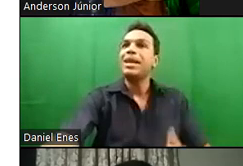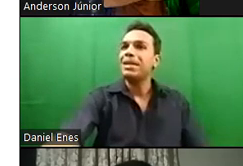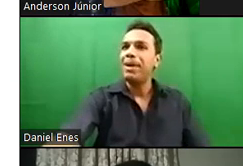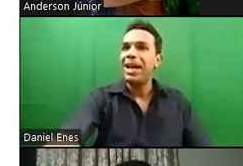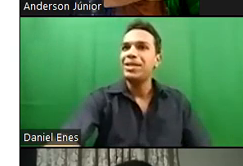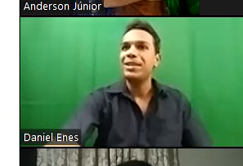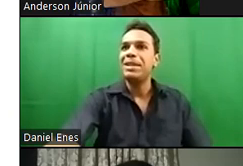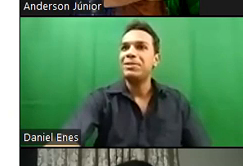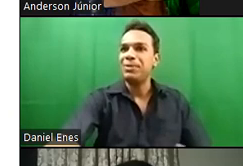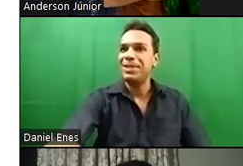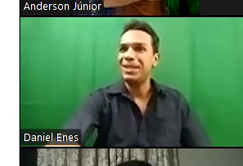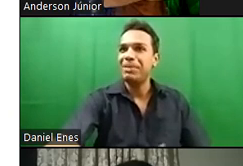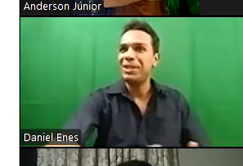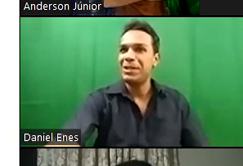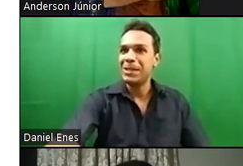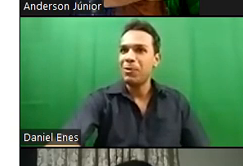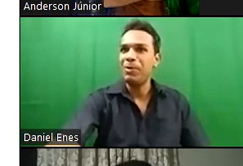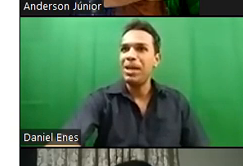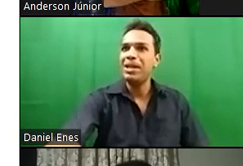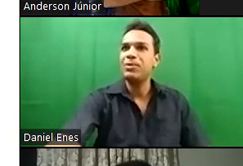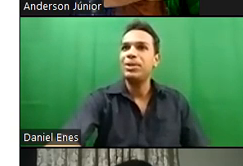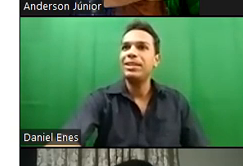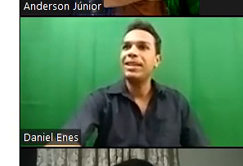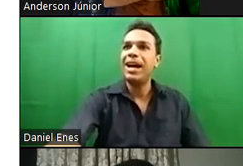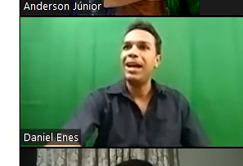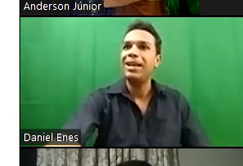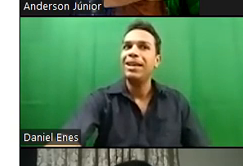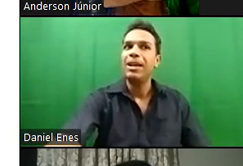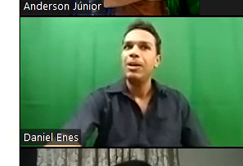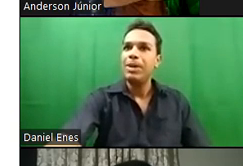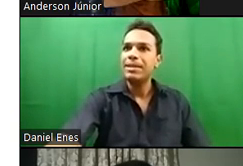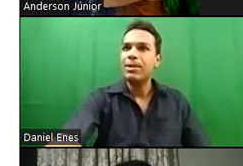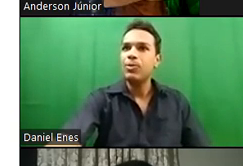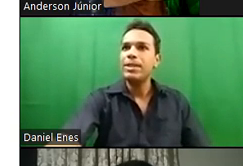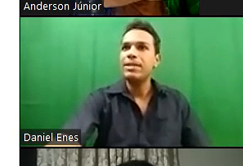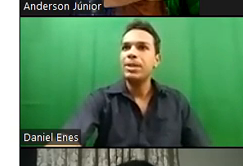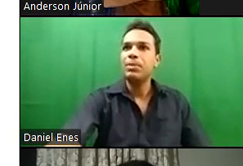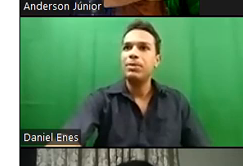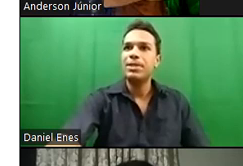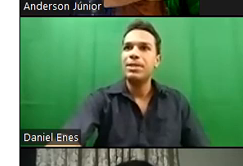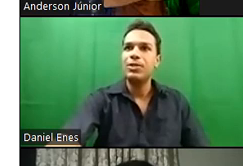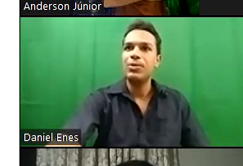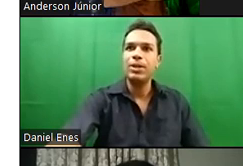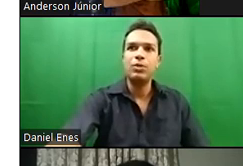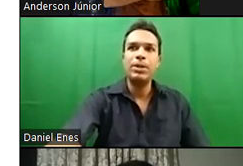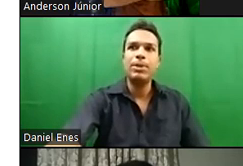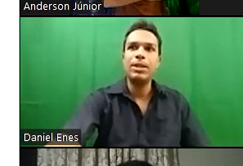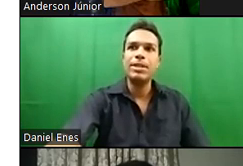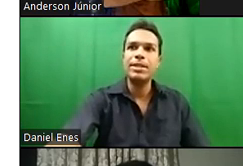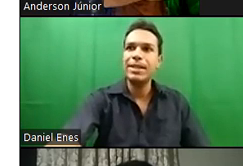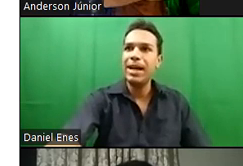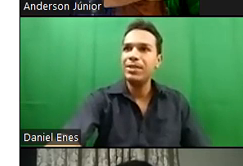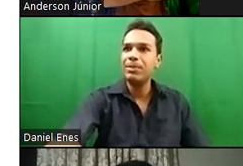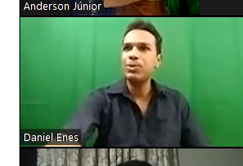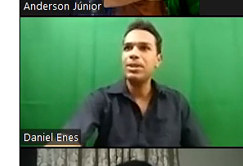para essa palestra, né, para essa oficina, para gente essa conversa, eu vou tentar passar um conhecimento para vocês com respeito à língua